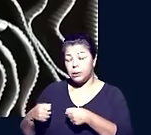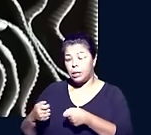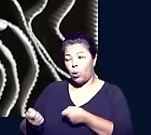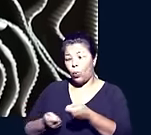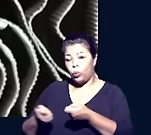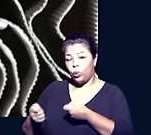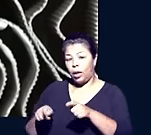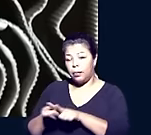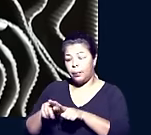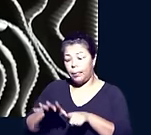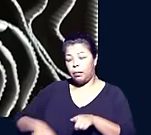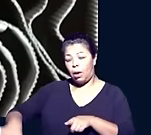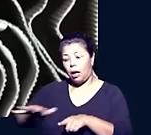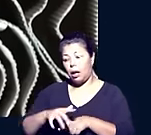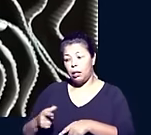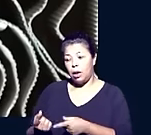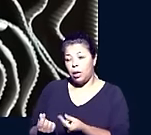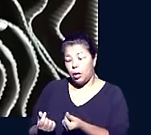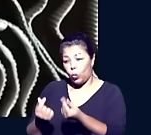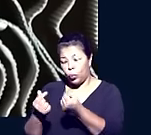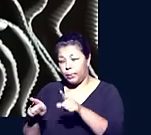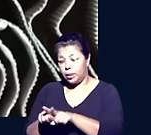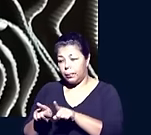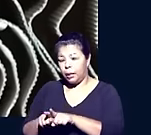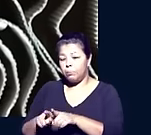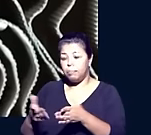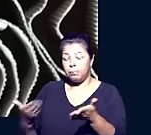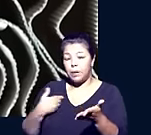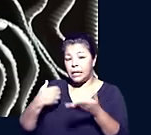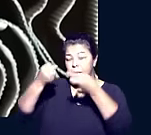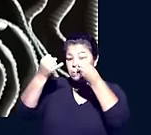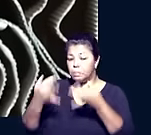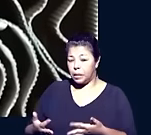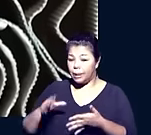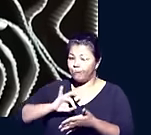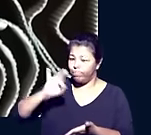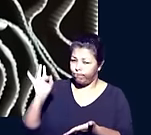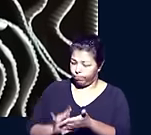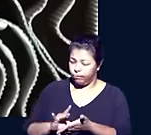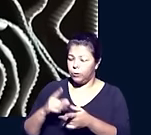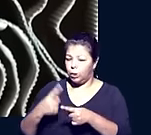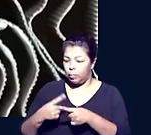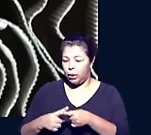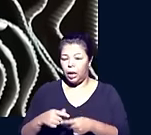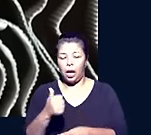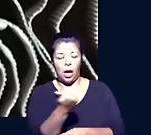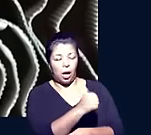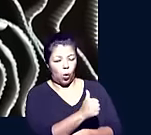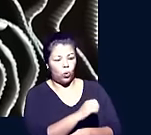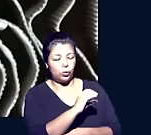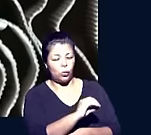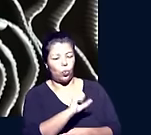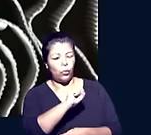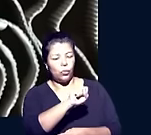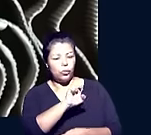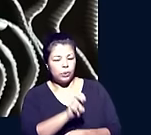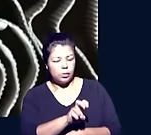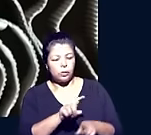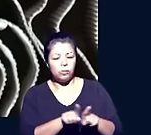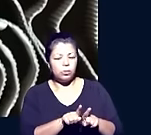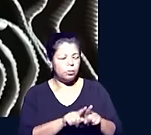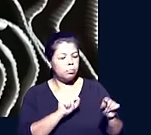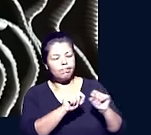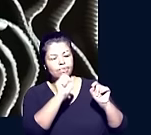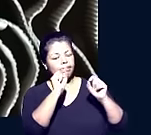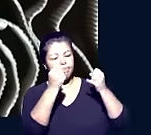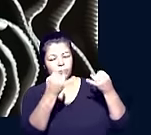matérias para que se consolide para explicar de fato a 1185 trata de incentivos de de de infraestrutura